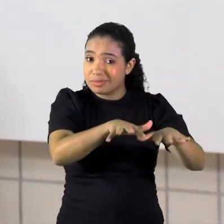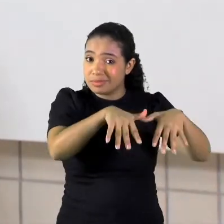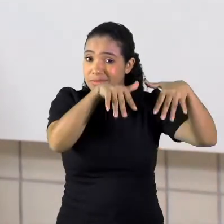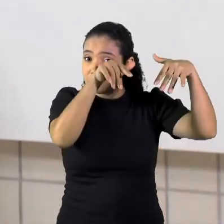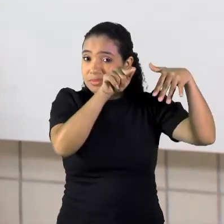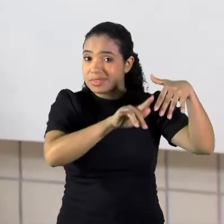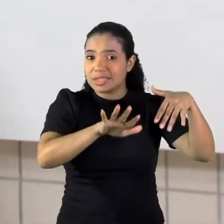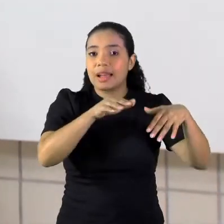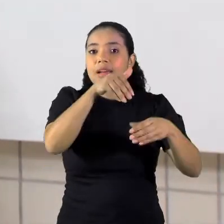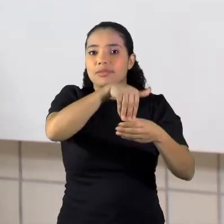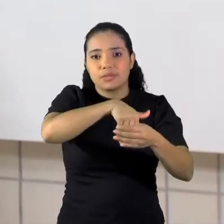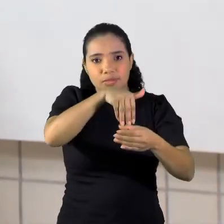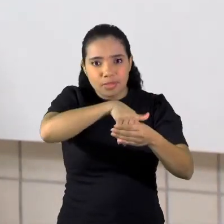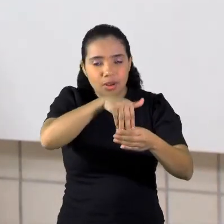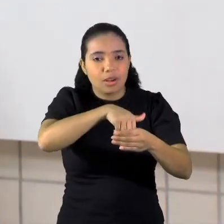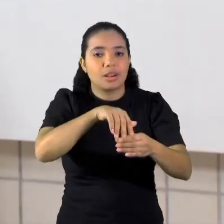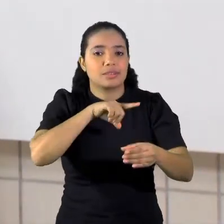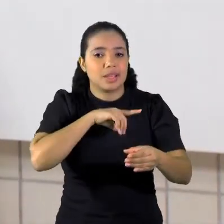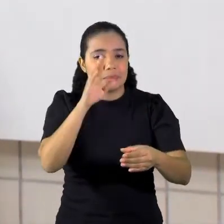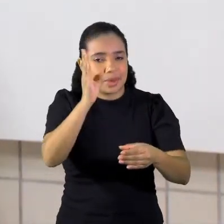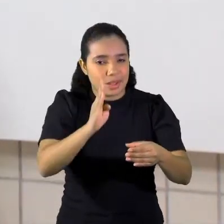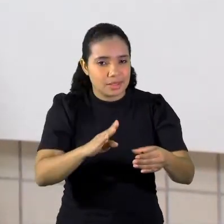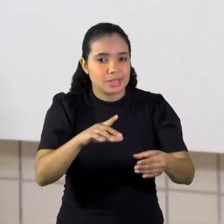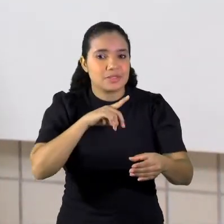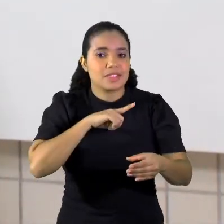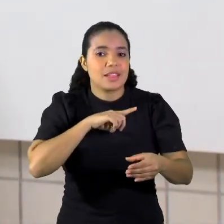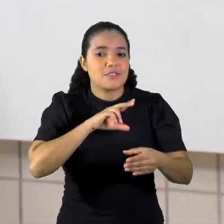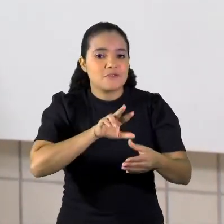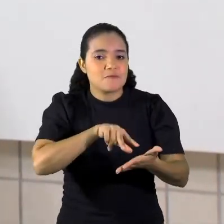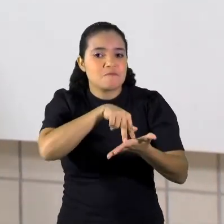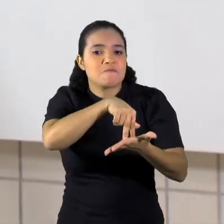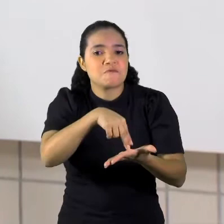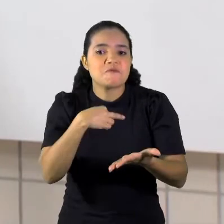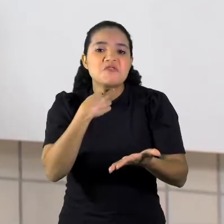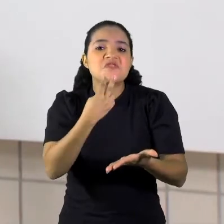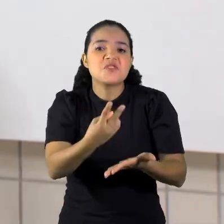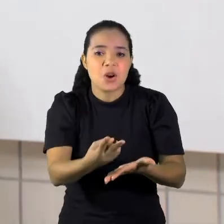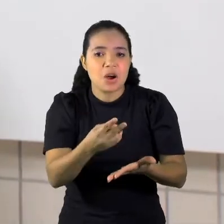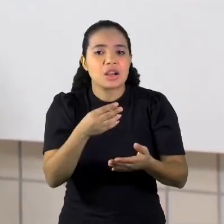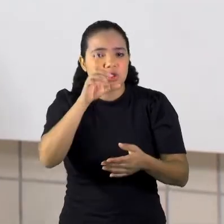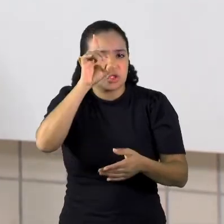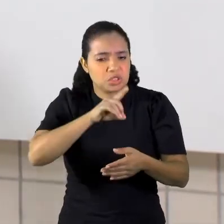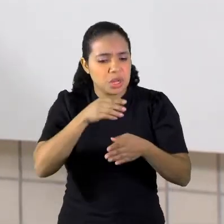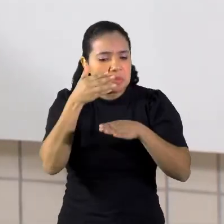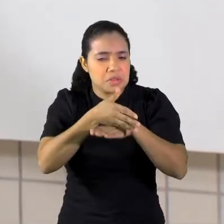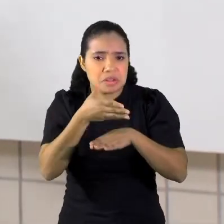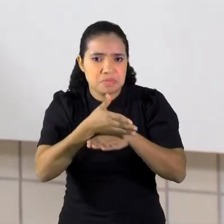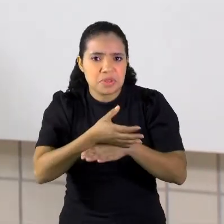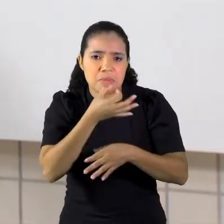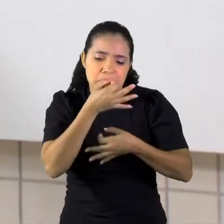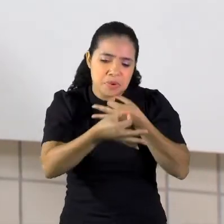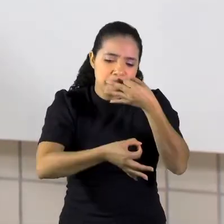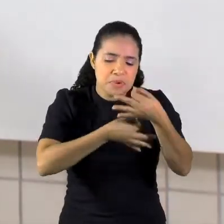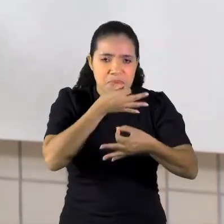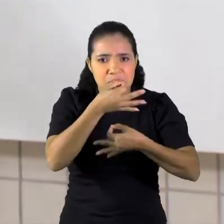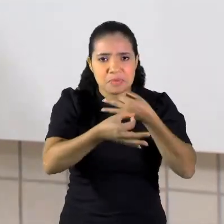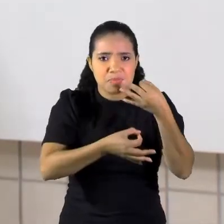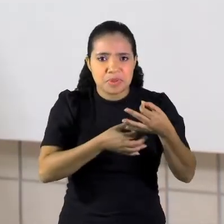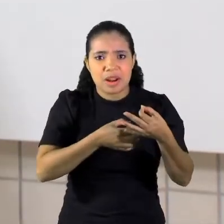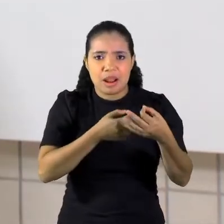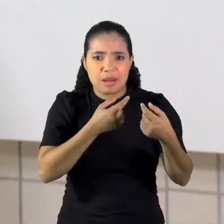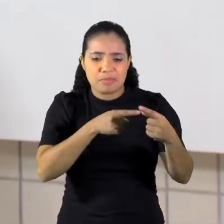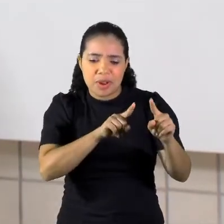tem voto, ok? O Brasil tem voz, ele tem o direito de participar e opinar e